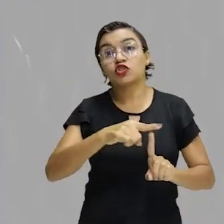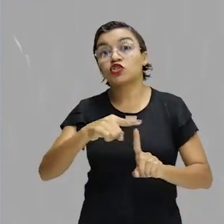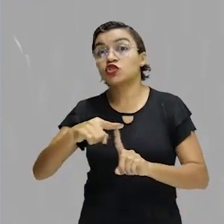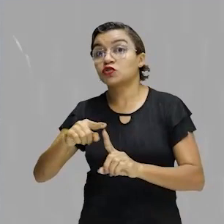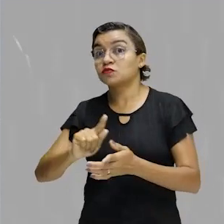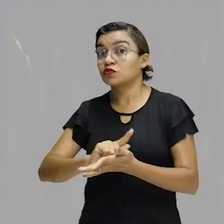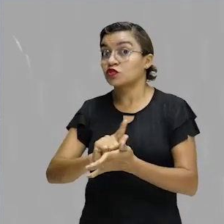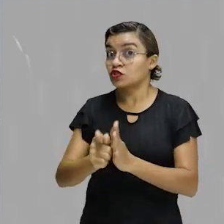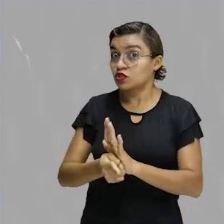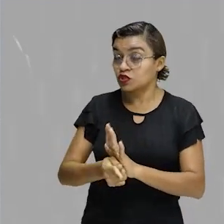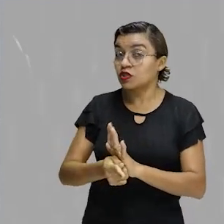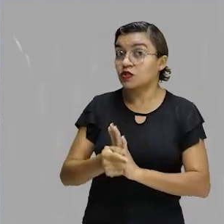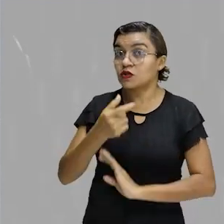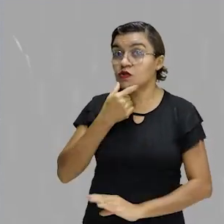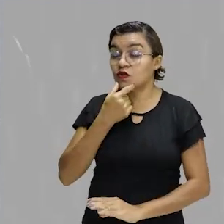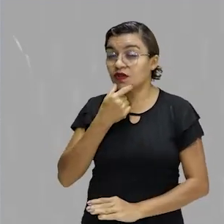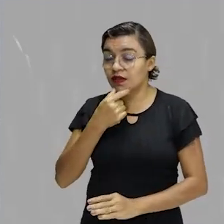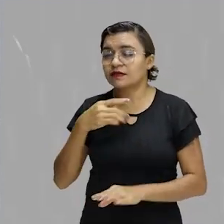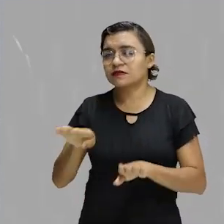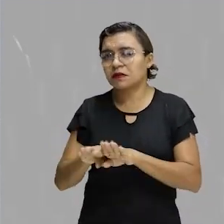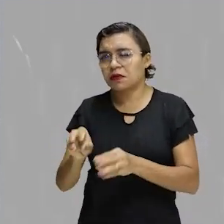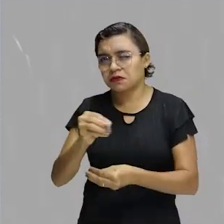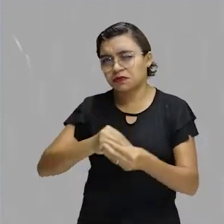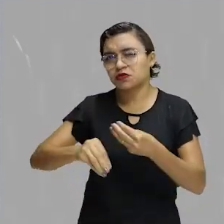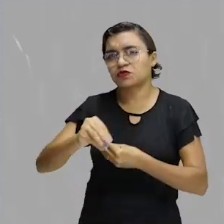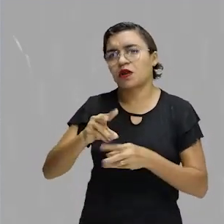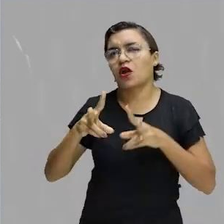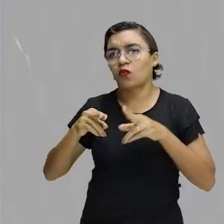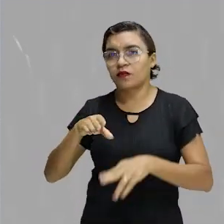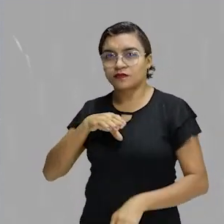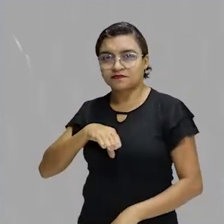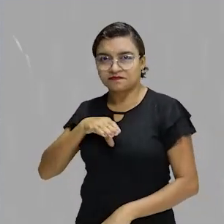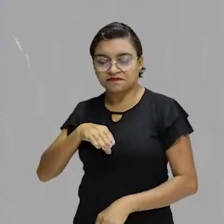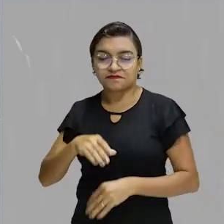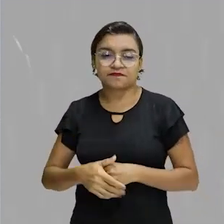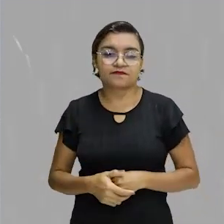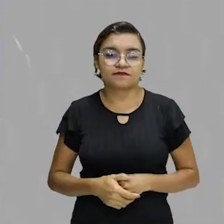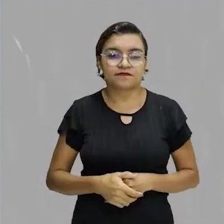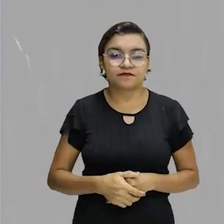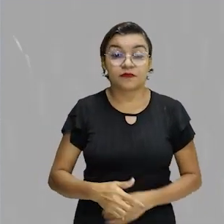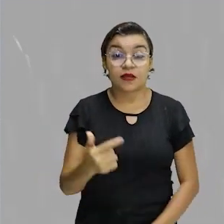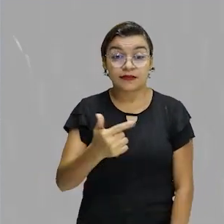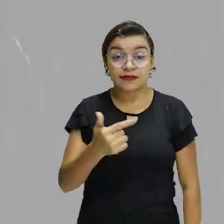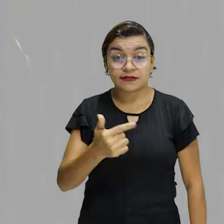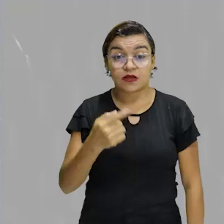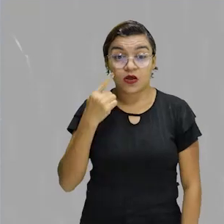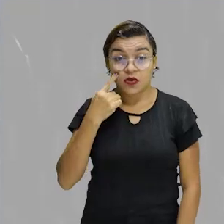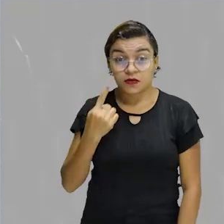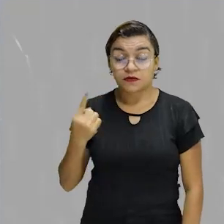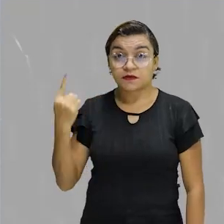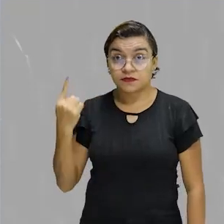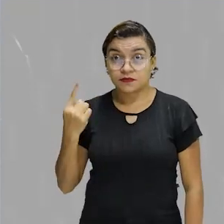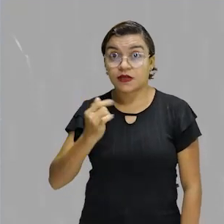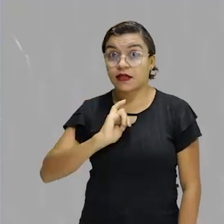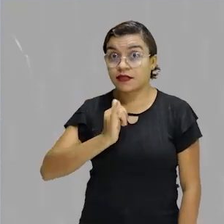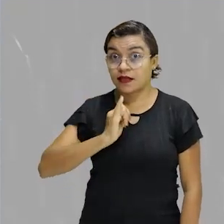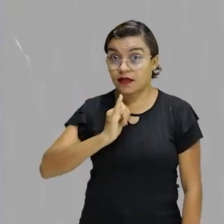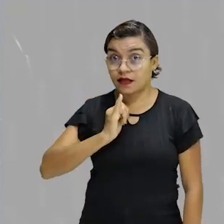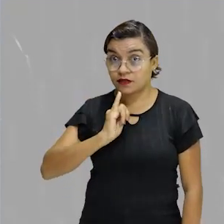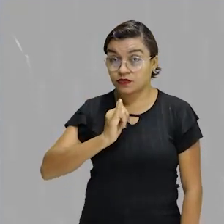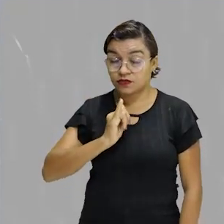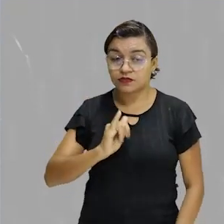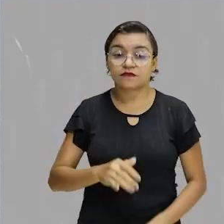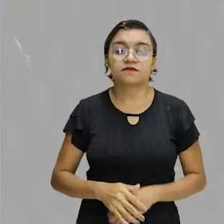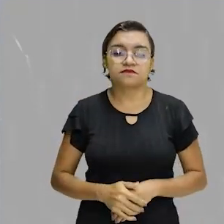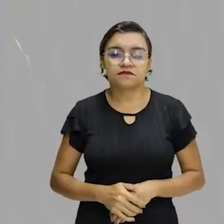se mistura, assim como acontece também em língua portuguesa. Narrative genre, que é o gênero narrativo